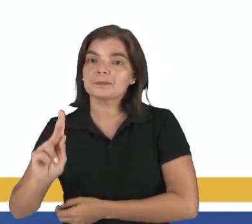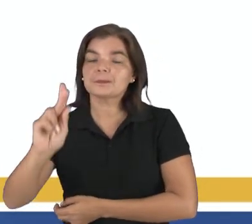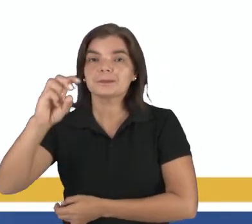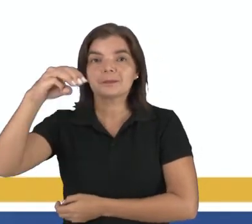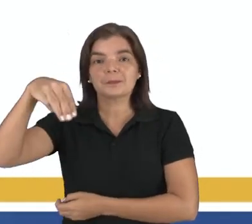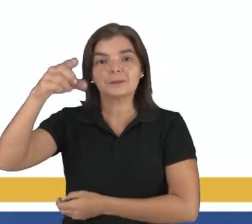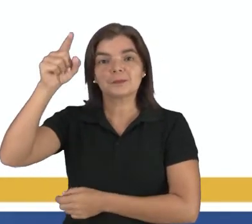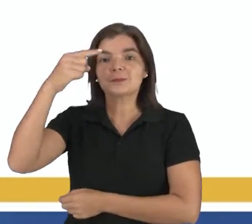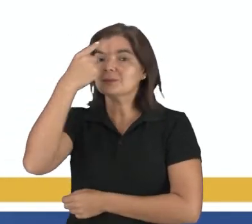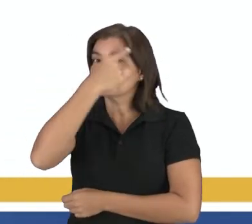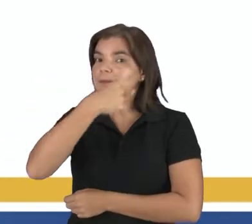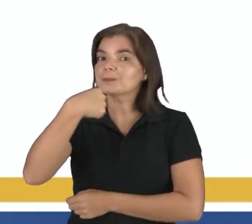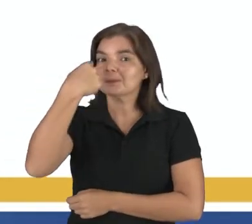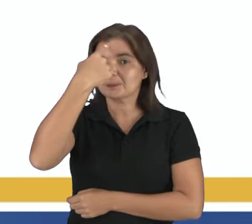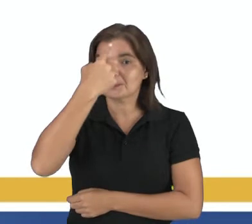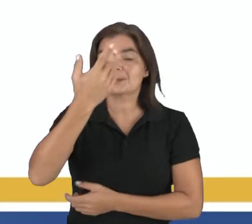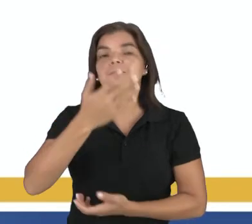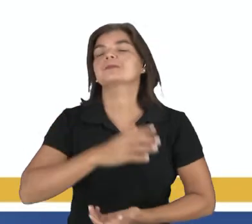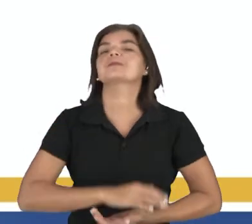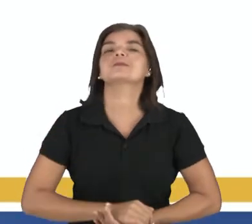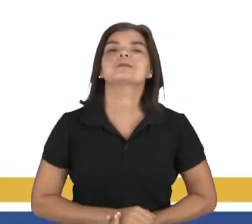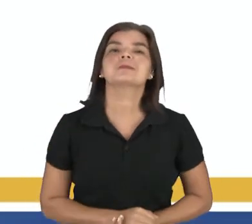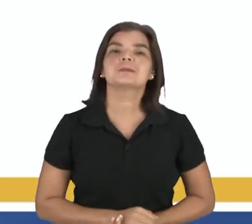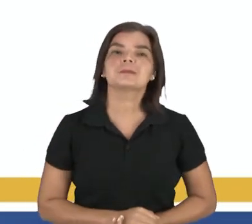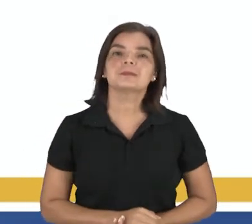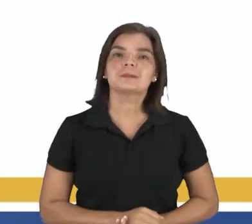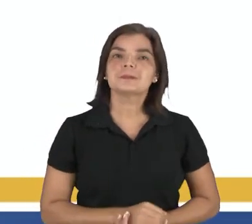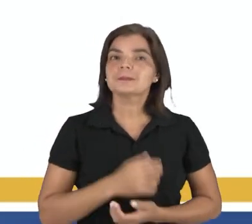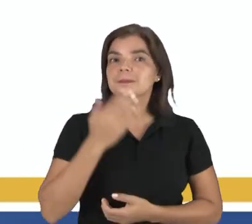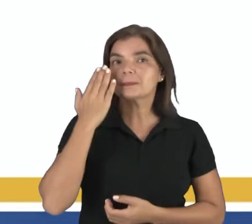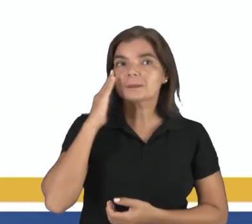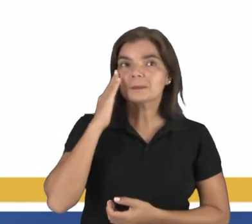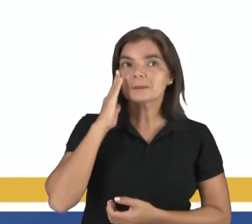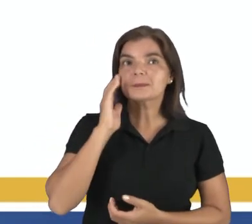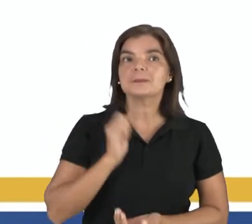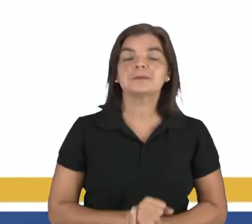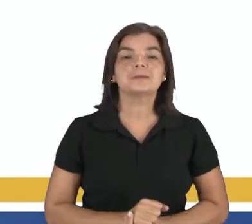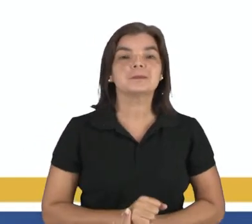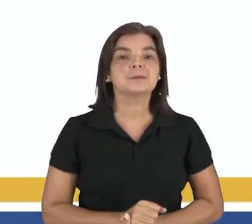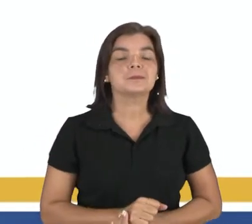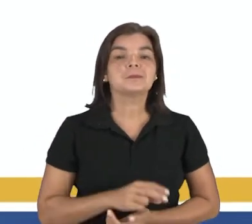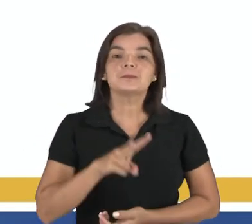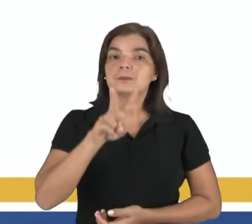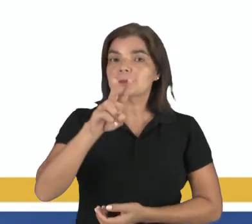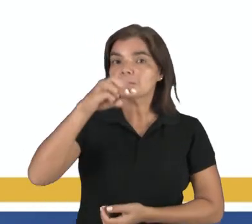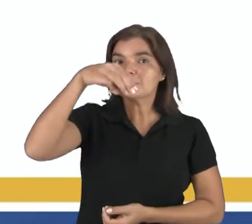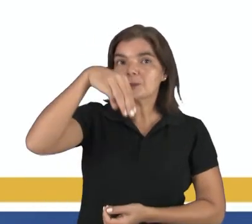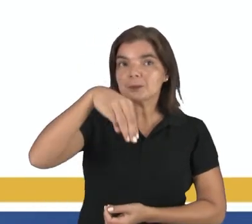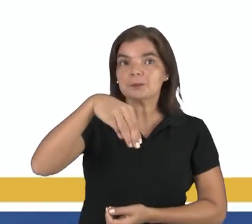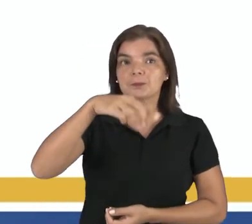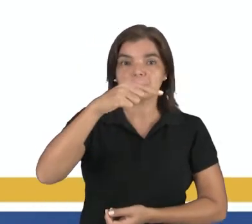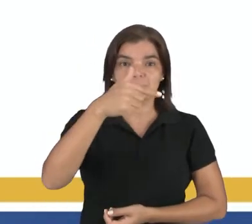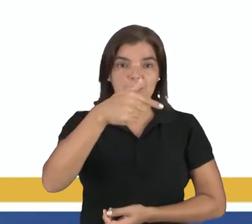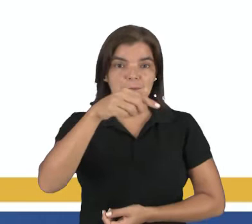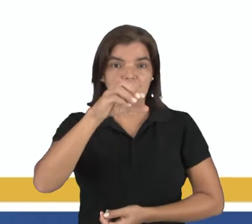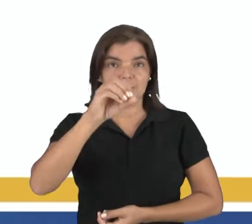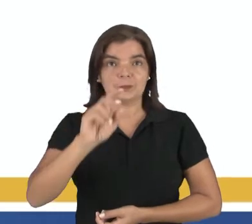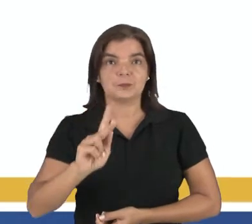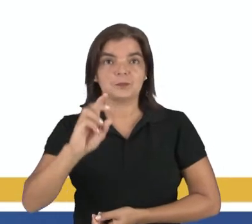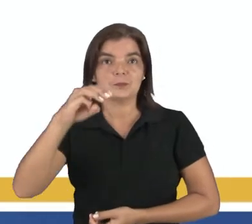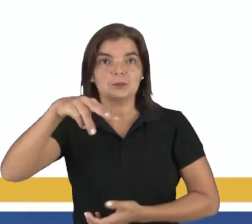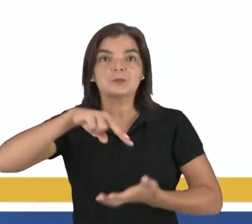resultado 700 km por hora. Tudo bem? Então, a velocidade média de 700 km por